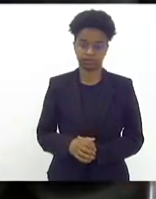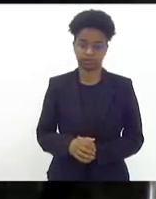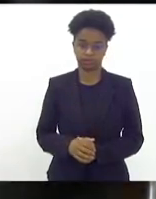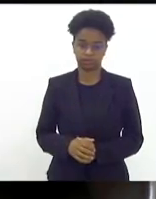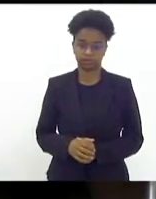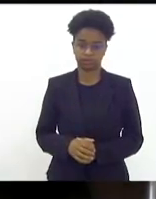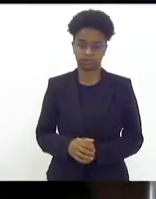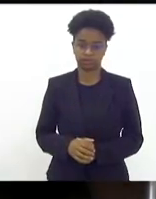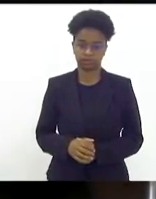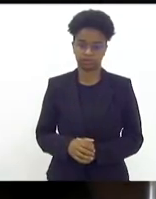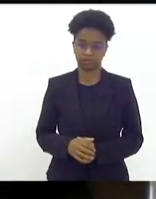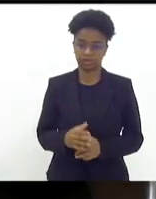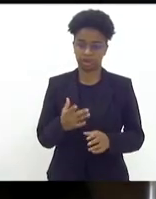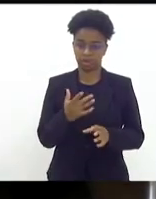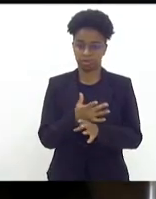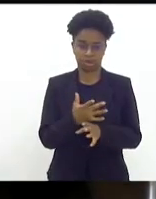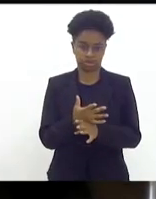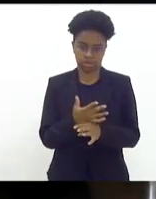num município X,